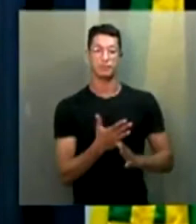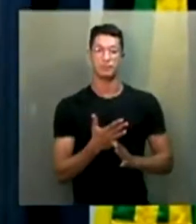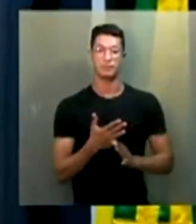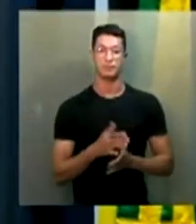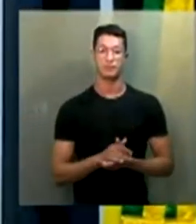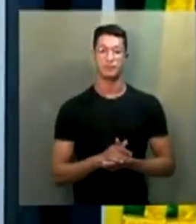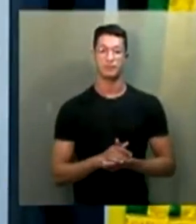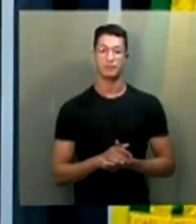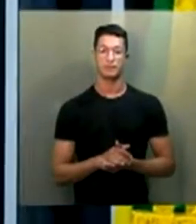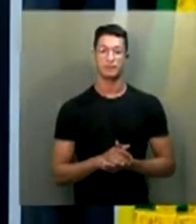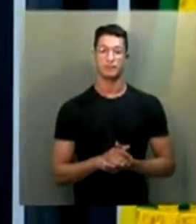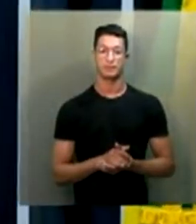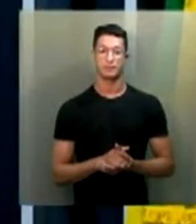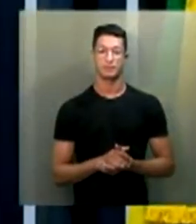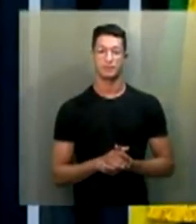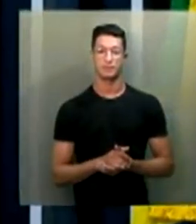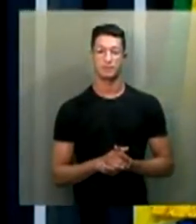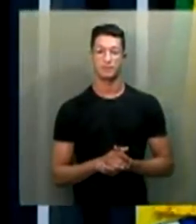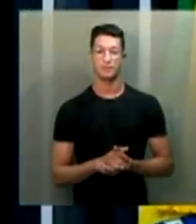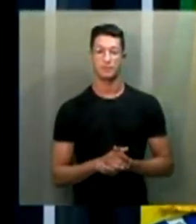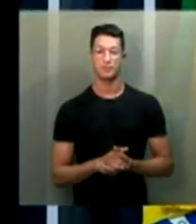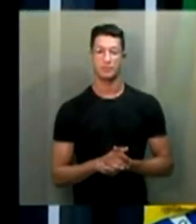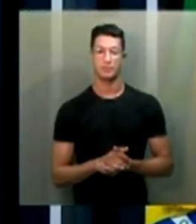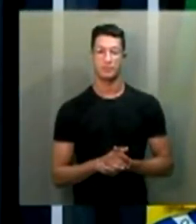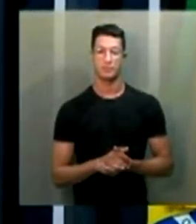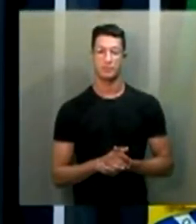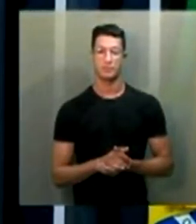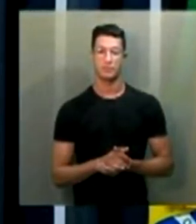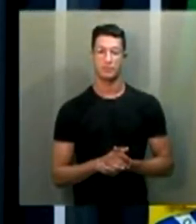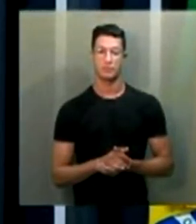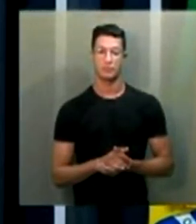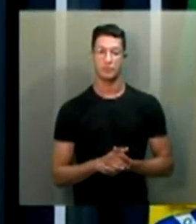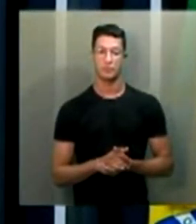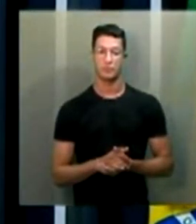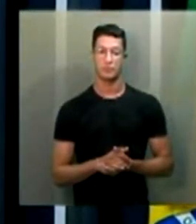Por gentileza. Voltando ao. Não mistura, meu senhor.